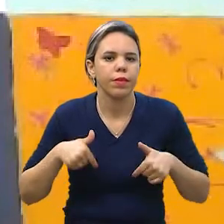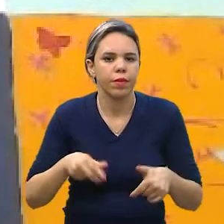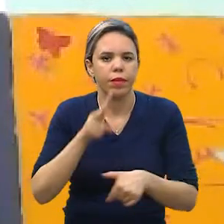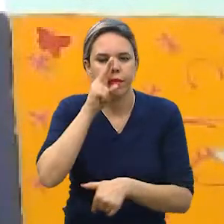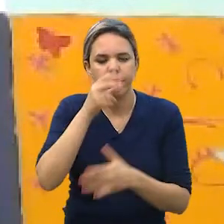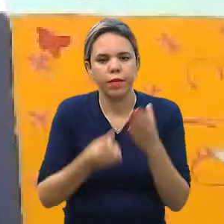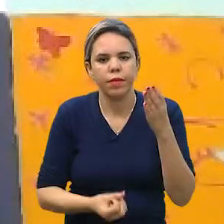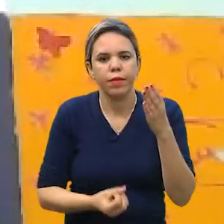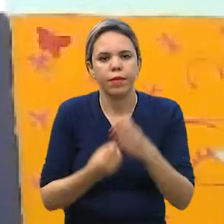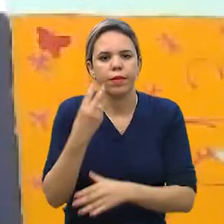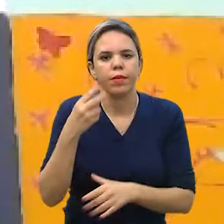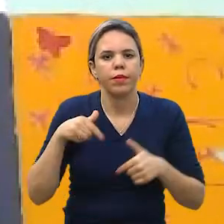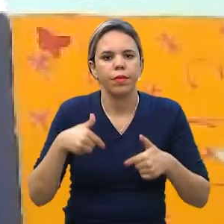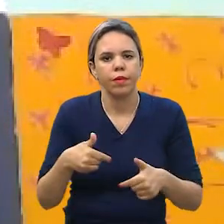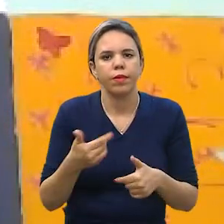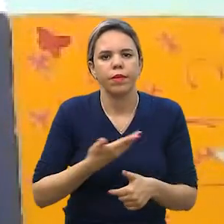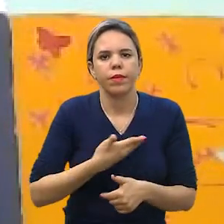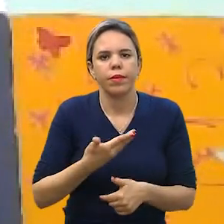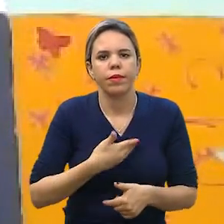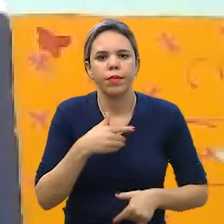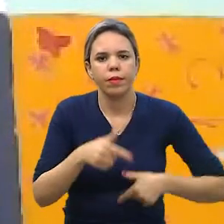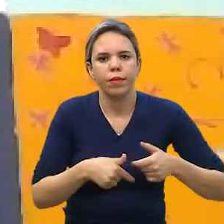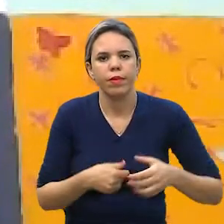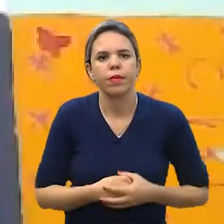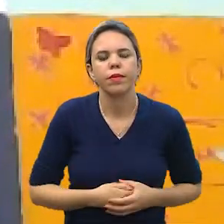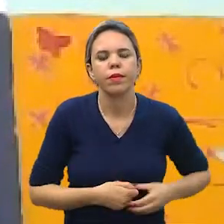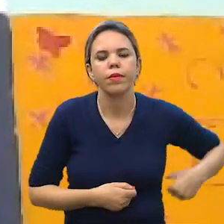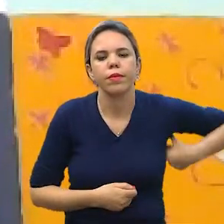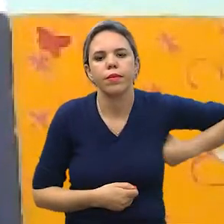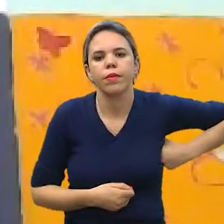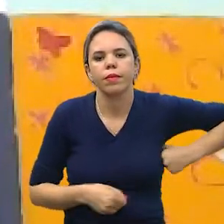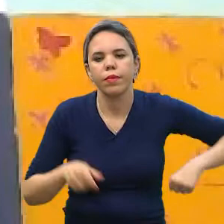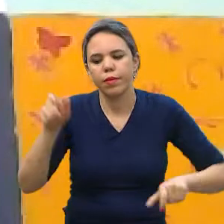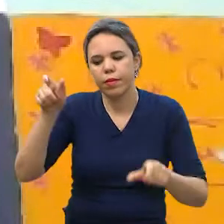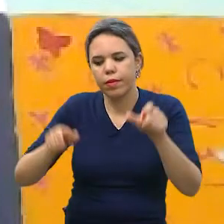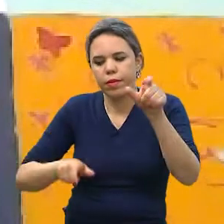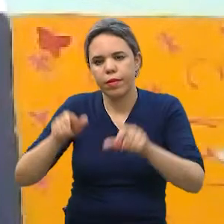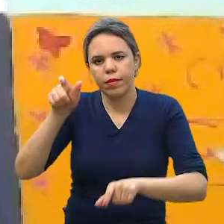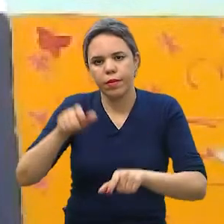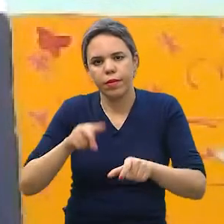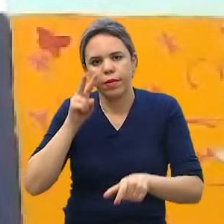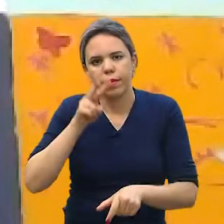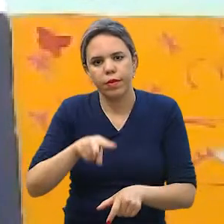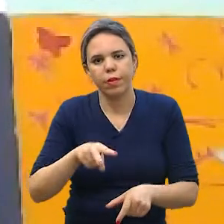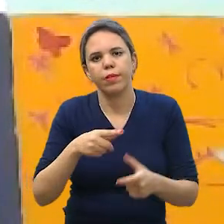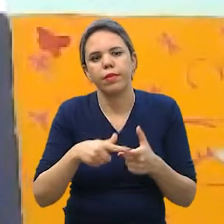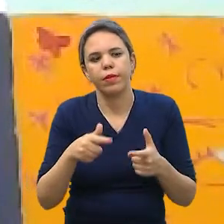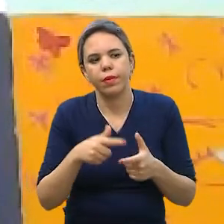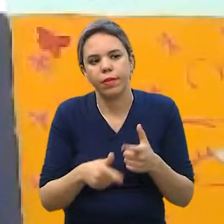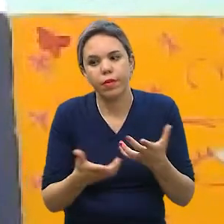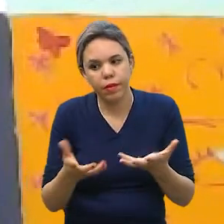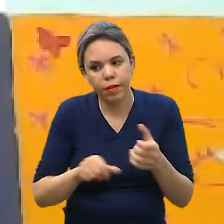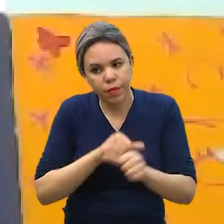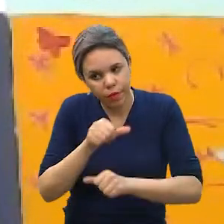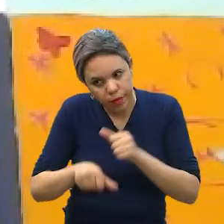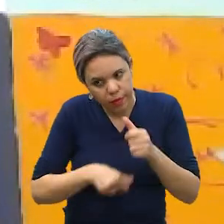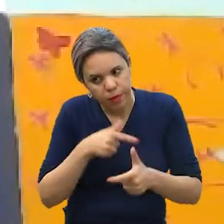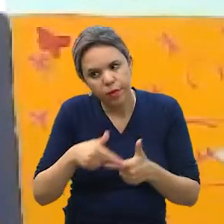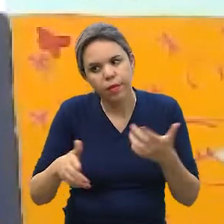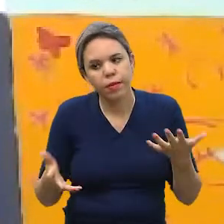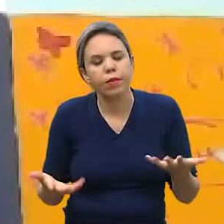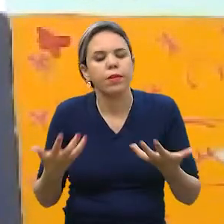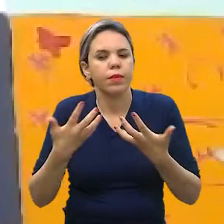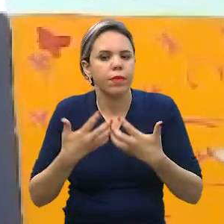ela nasceu da iniciativa de colegas de trabalho, né? Foram pessoas que viram uma situação e quiseram mudar essa